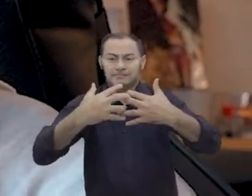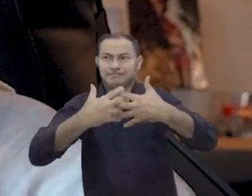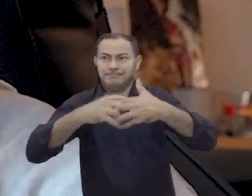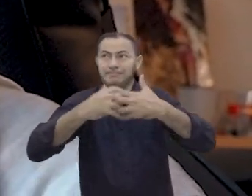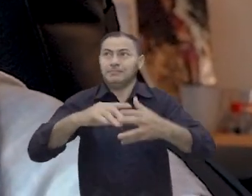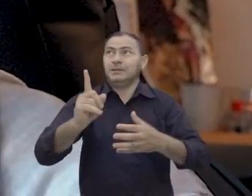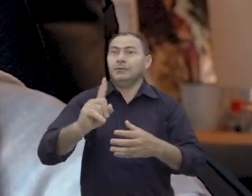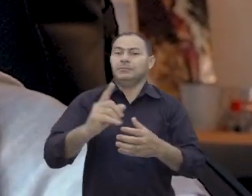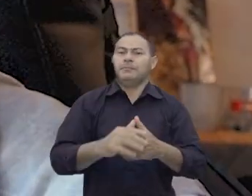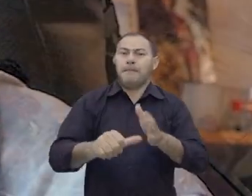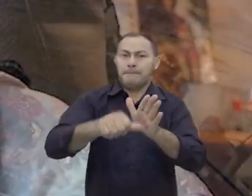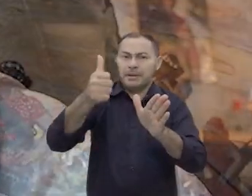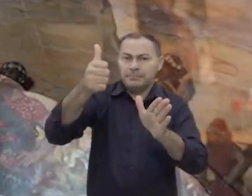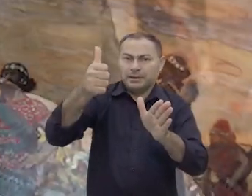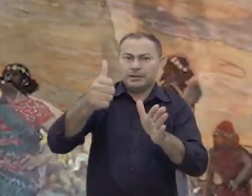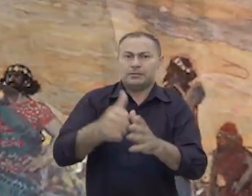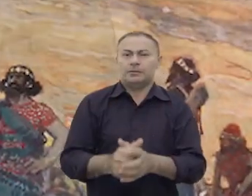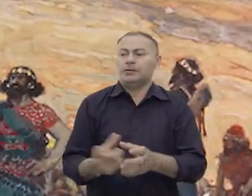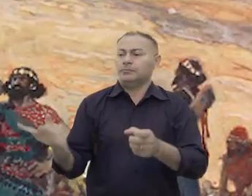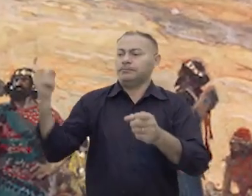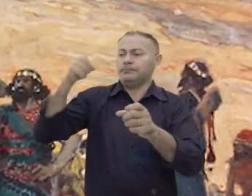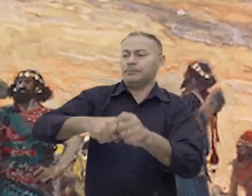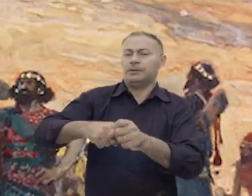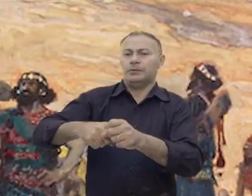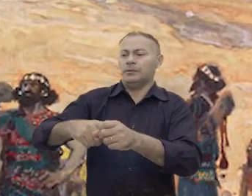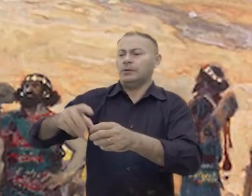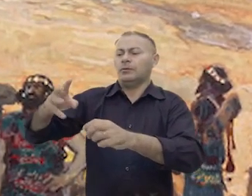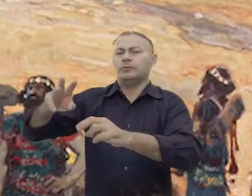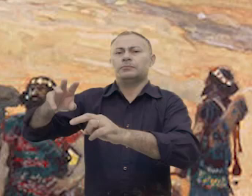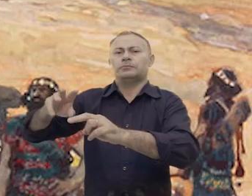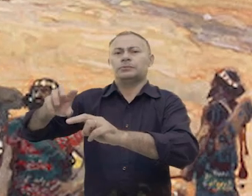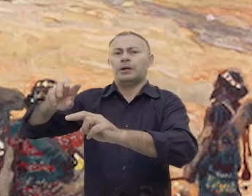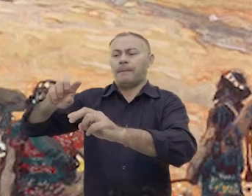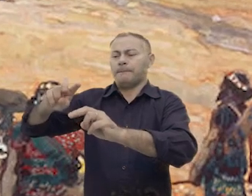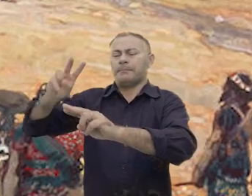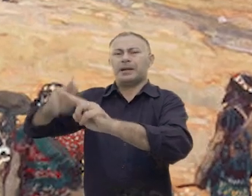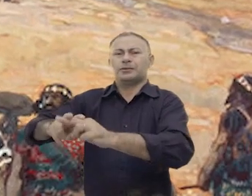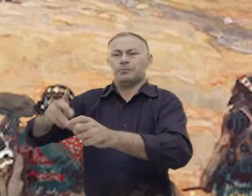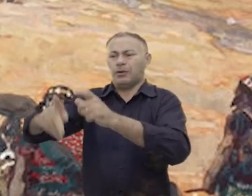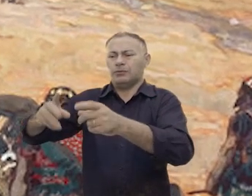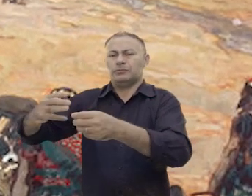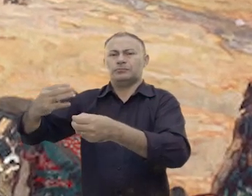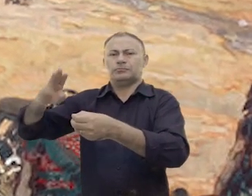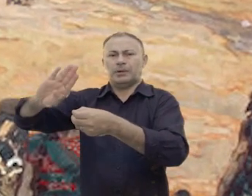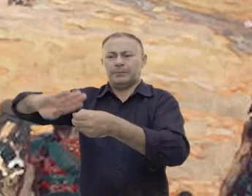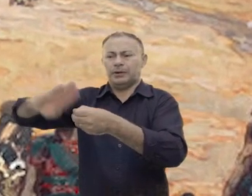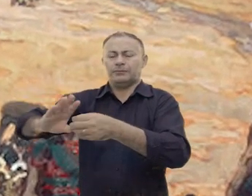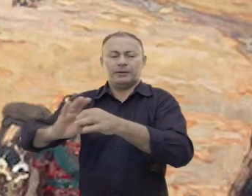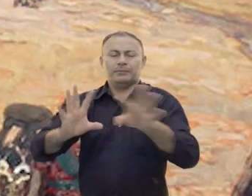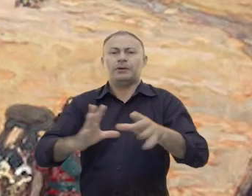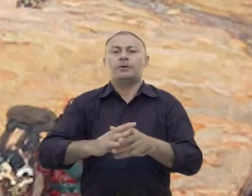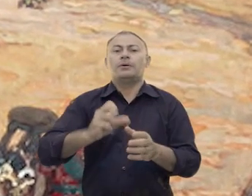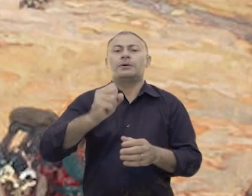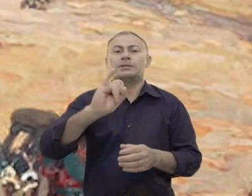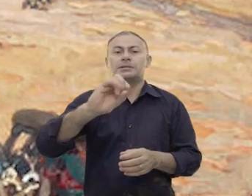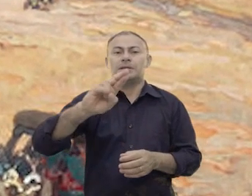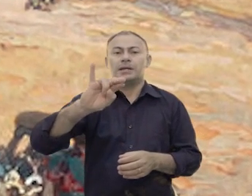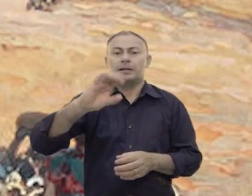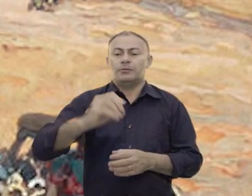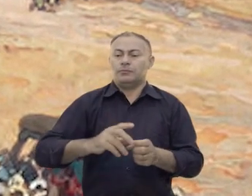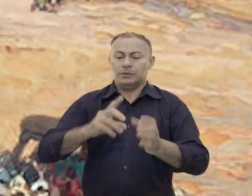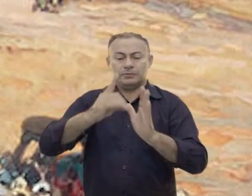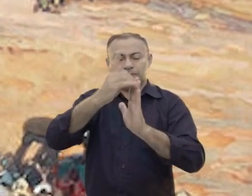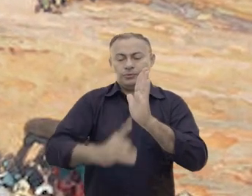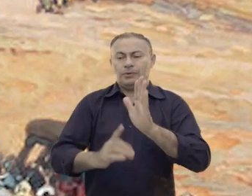não venham se confundir. Primeiro, há um retorno do cativeiro babilônico logo que Ciro o Grande